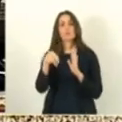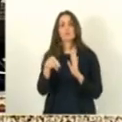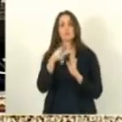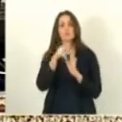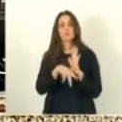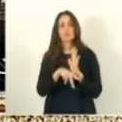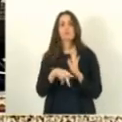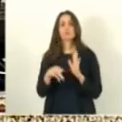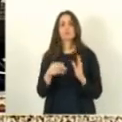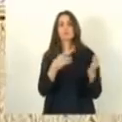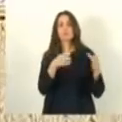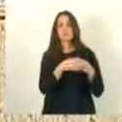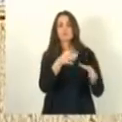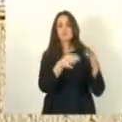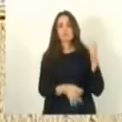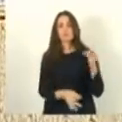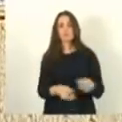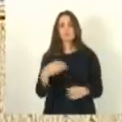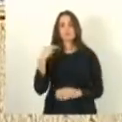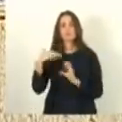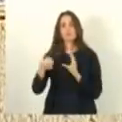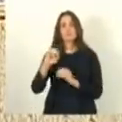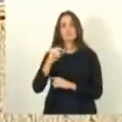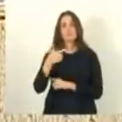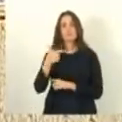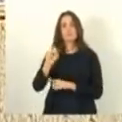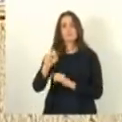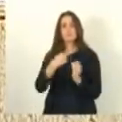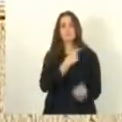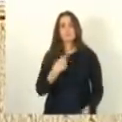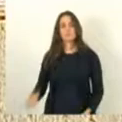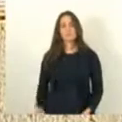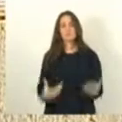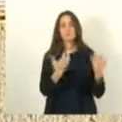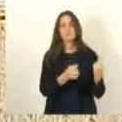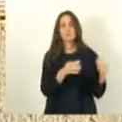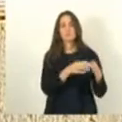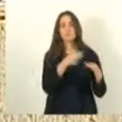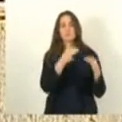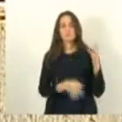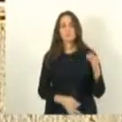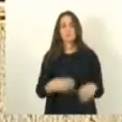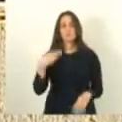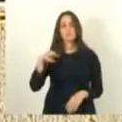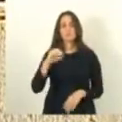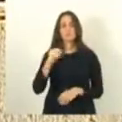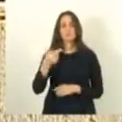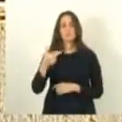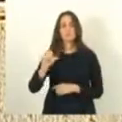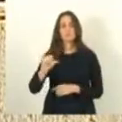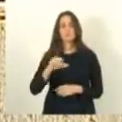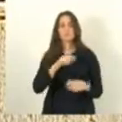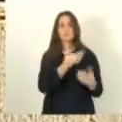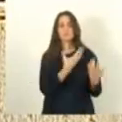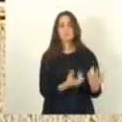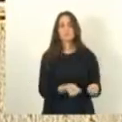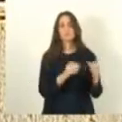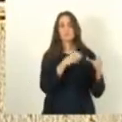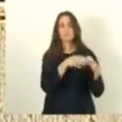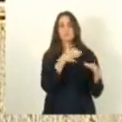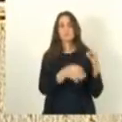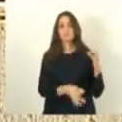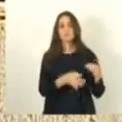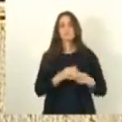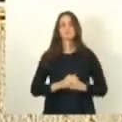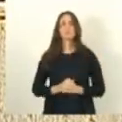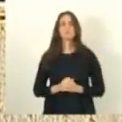Comissão de Justiça. Mensagem 028 ao governador do estado. Ciente à Comissão de Justiça. Mensagem 029 ao governador do estado. Ciente à Comissão de